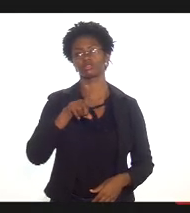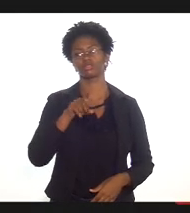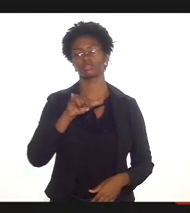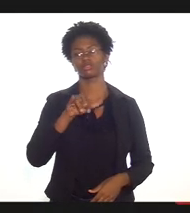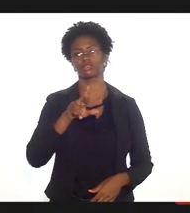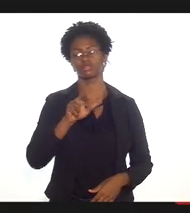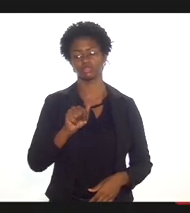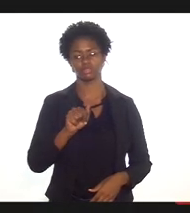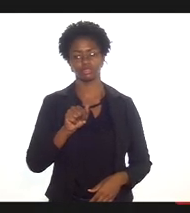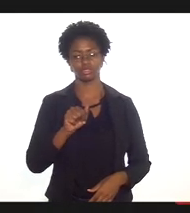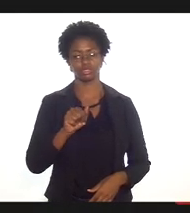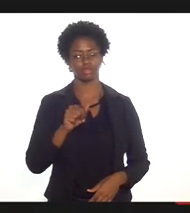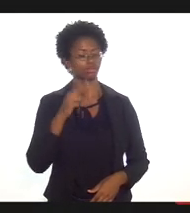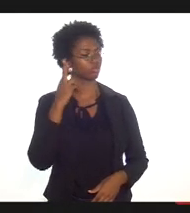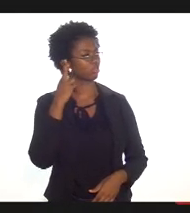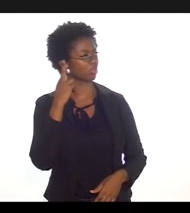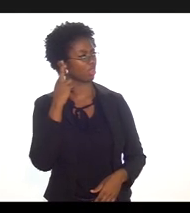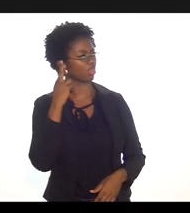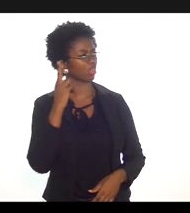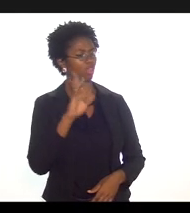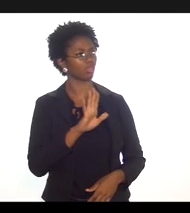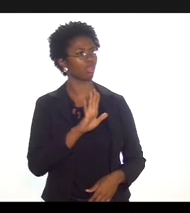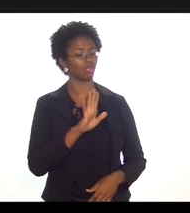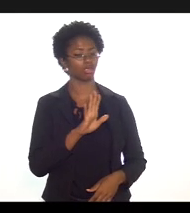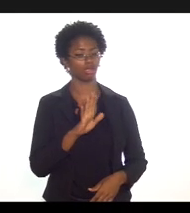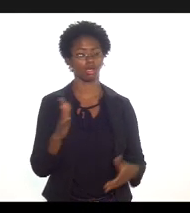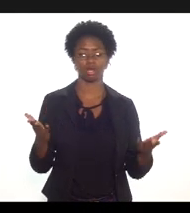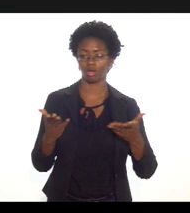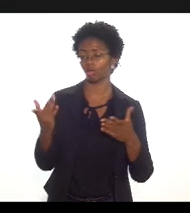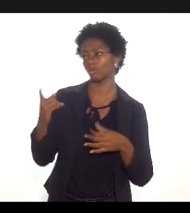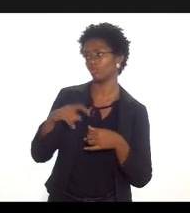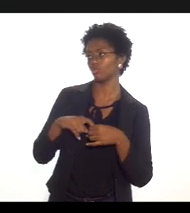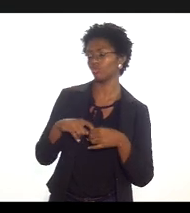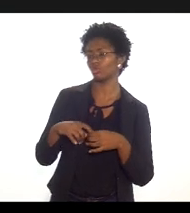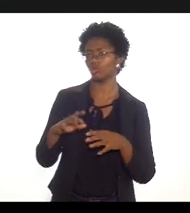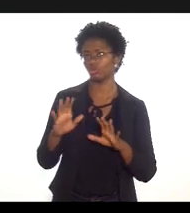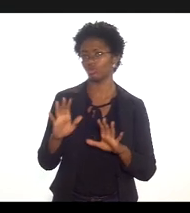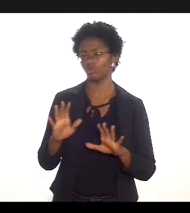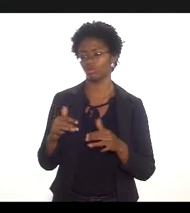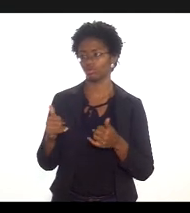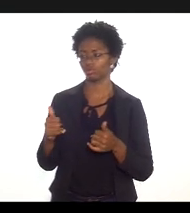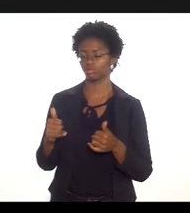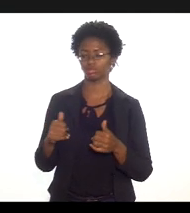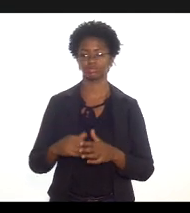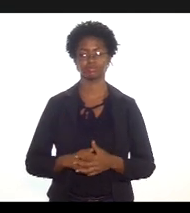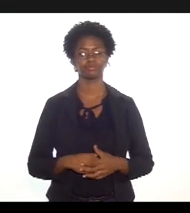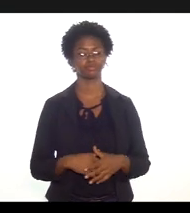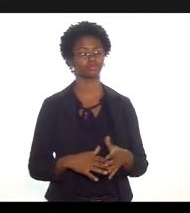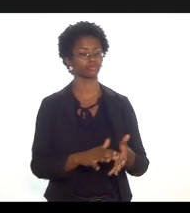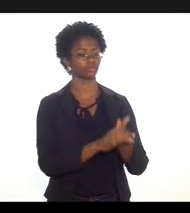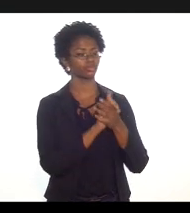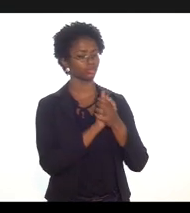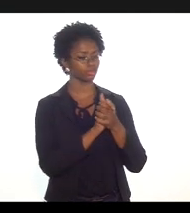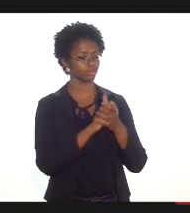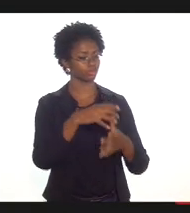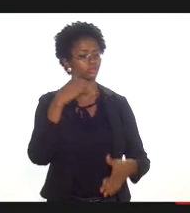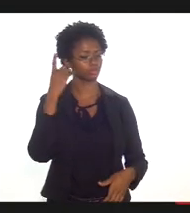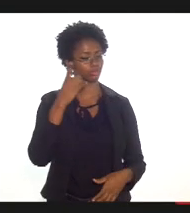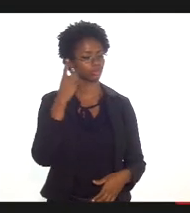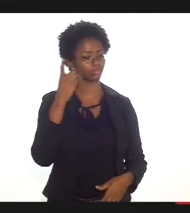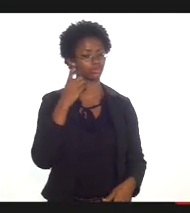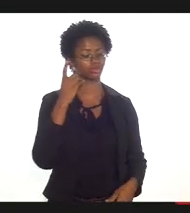Não está, não, Lucinha? Tá Tá assim, bom, querida. não. Tá? Saudar a deputada federal